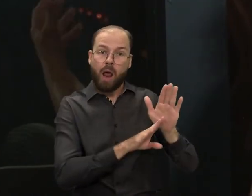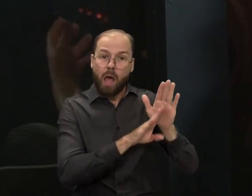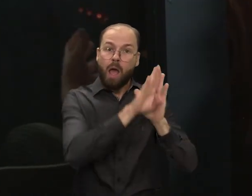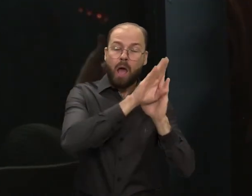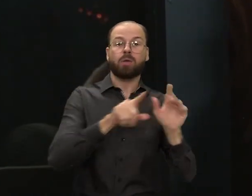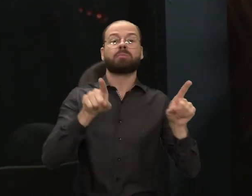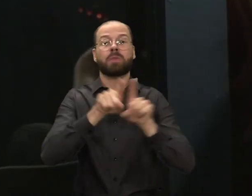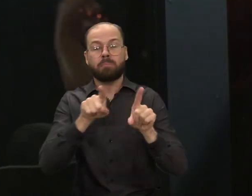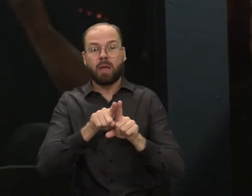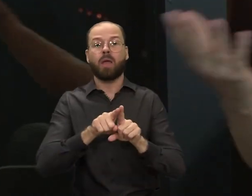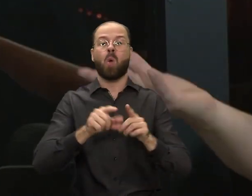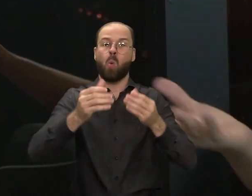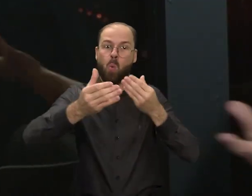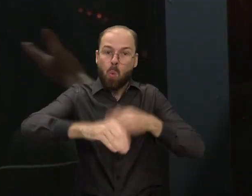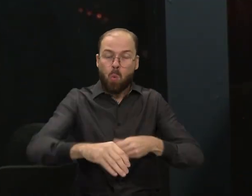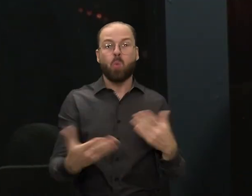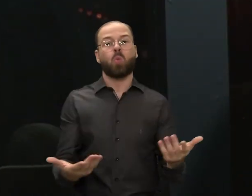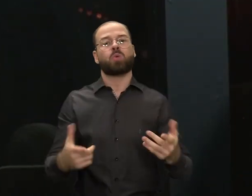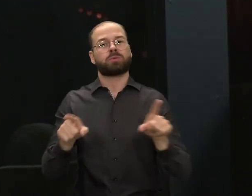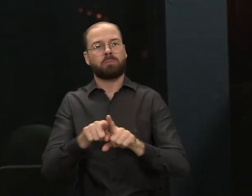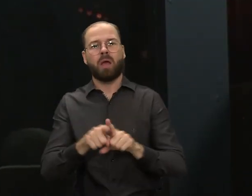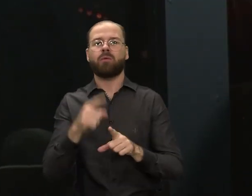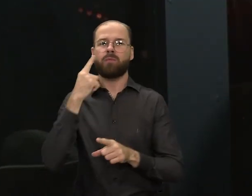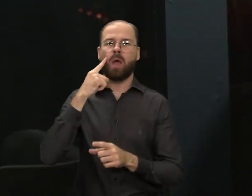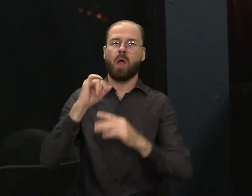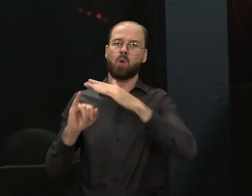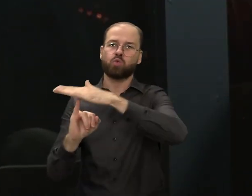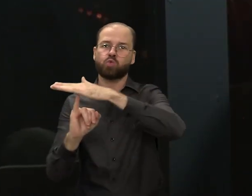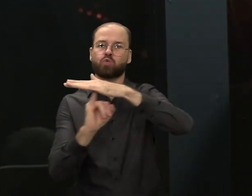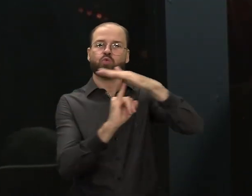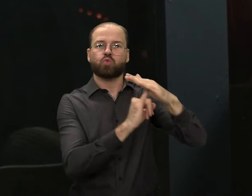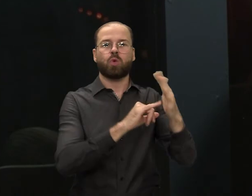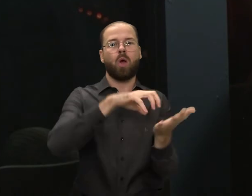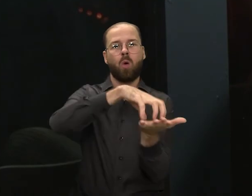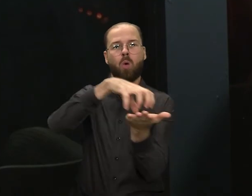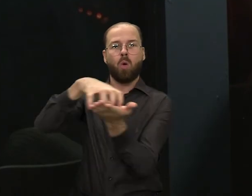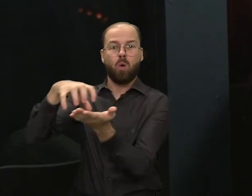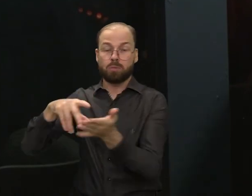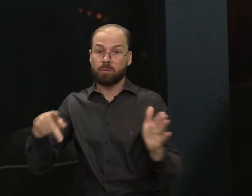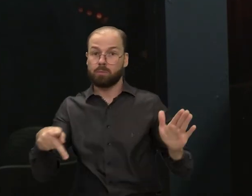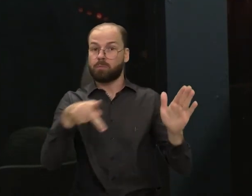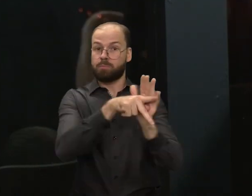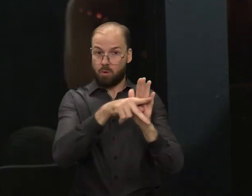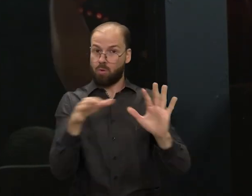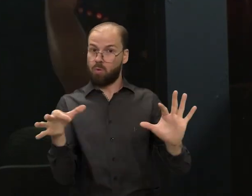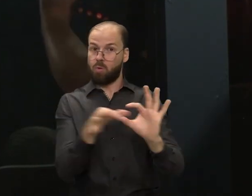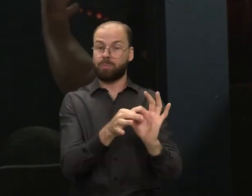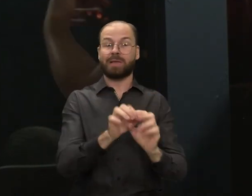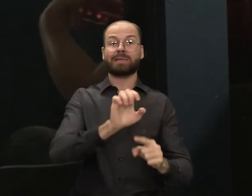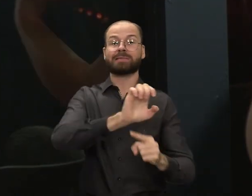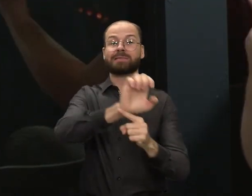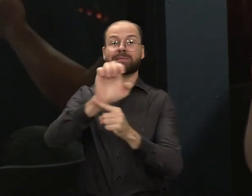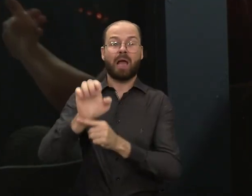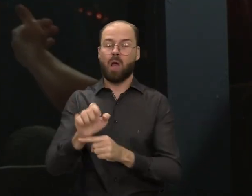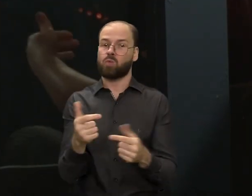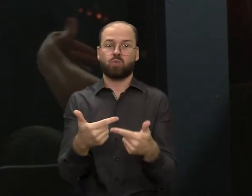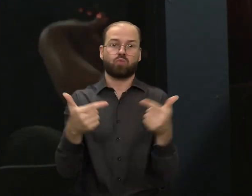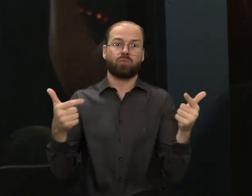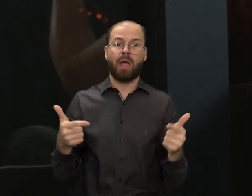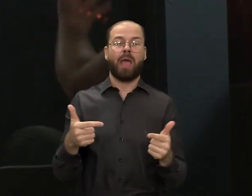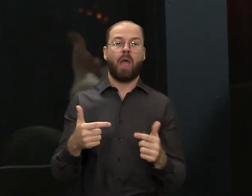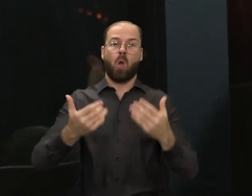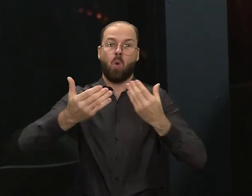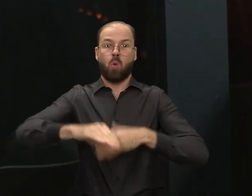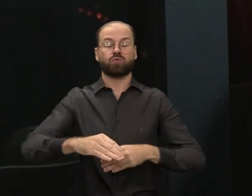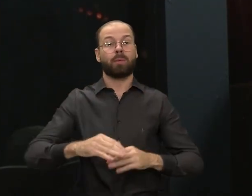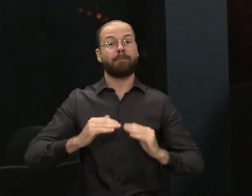concurso público, em quantos órgãos a gente vê, né, quantas instituições do Estado que já estão, algumas sem concurso público